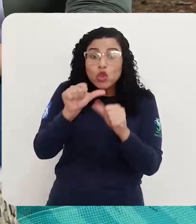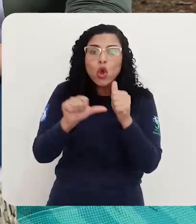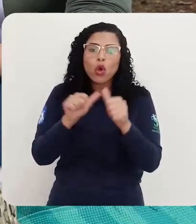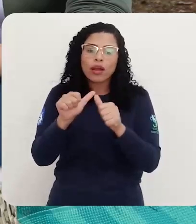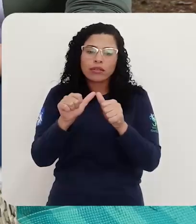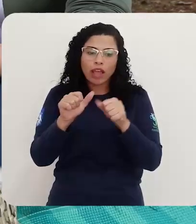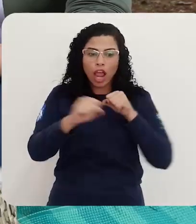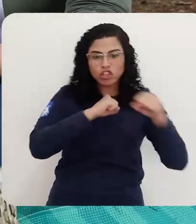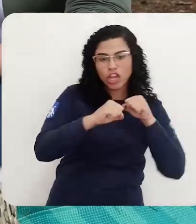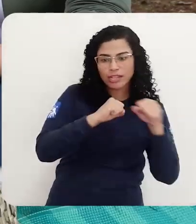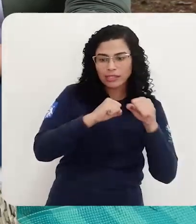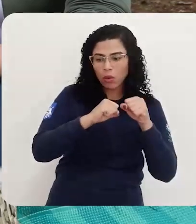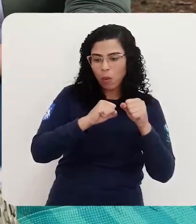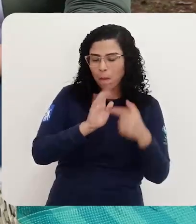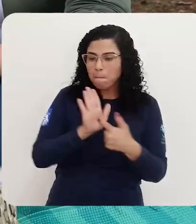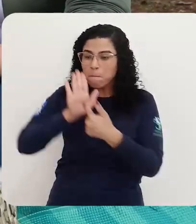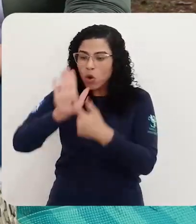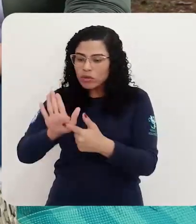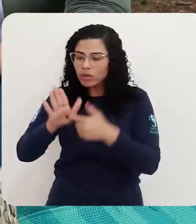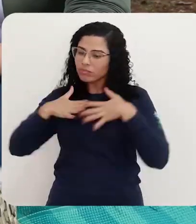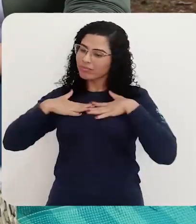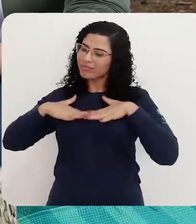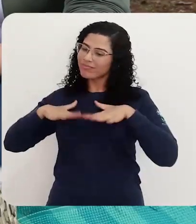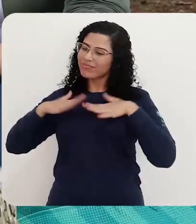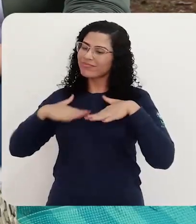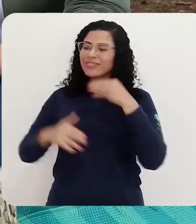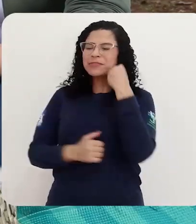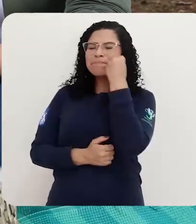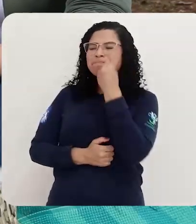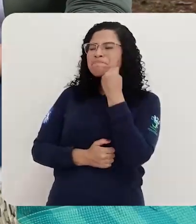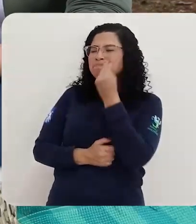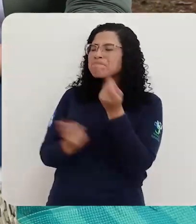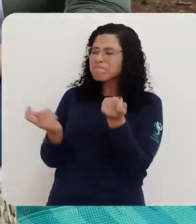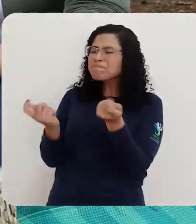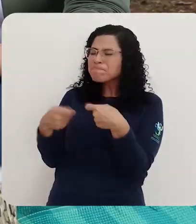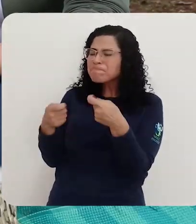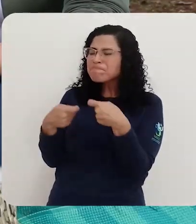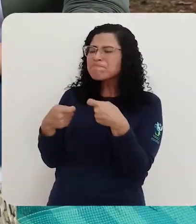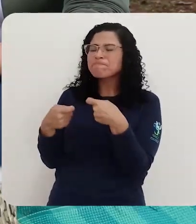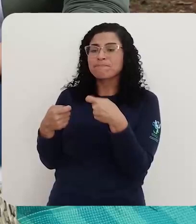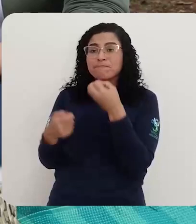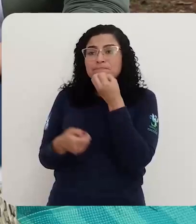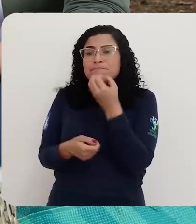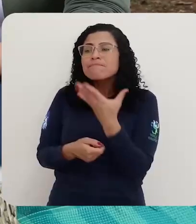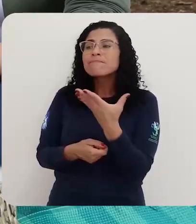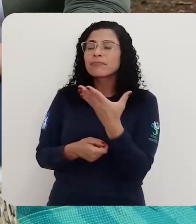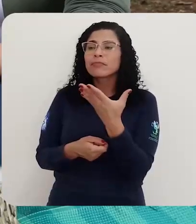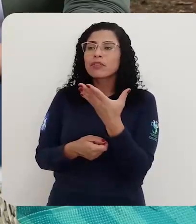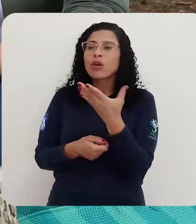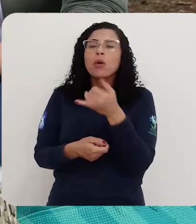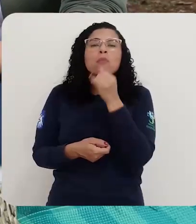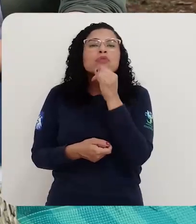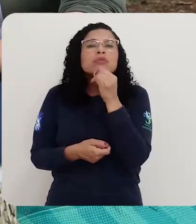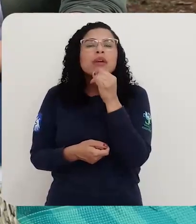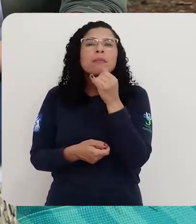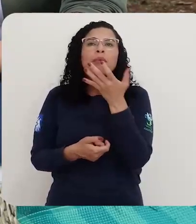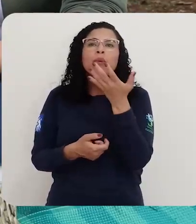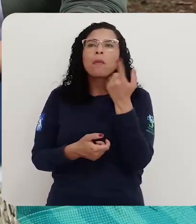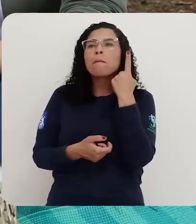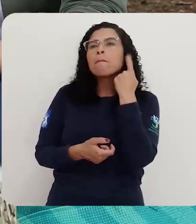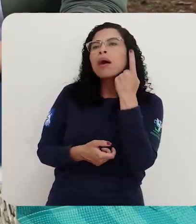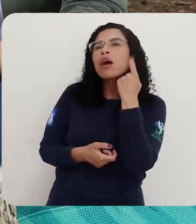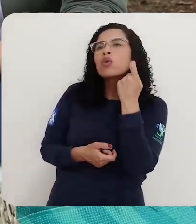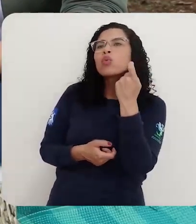da agitação e trazendo ela para um lado mais tranquilo, onde ela pode experienciar todos esses benefícios. Então você ouvir,